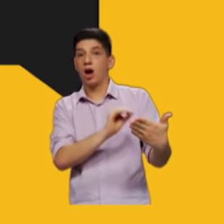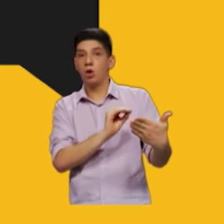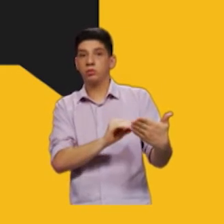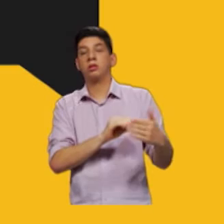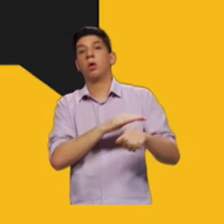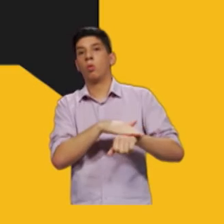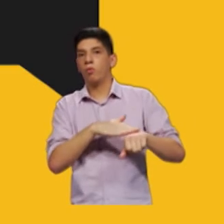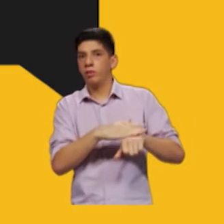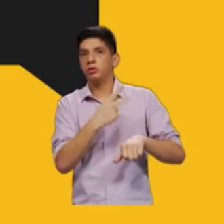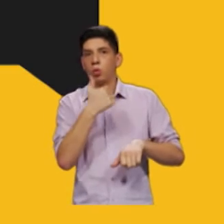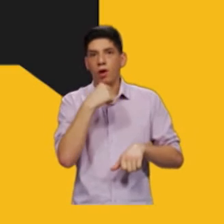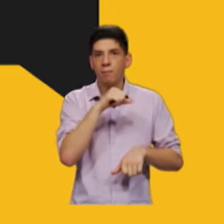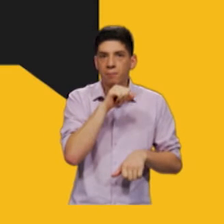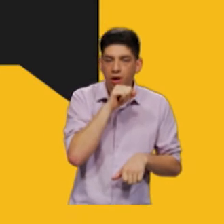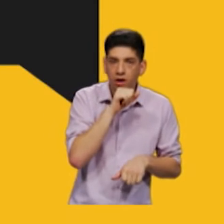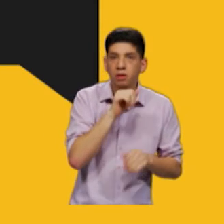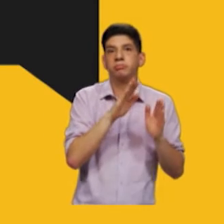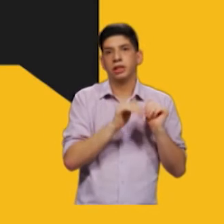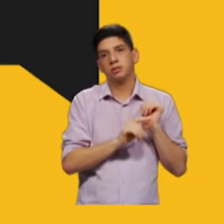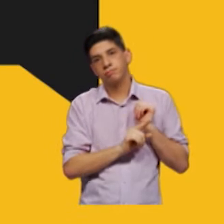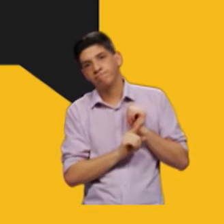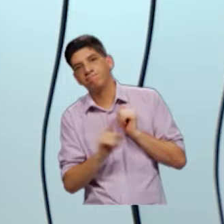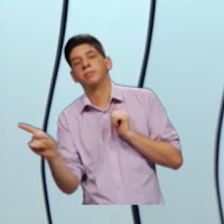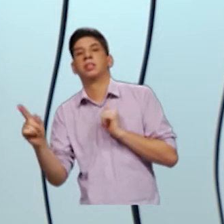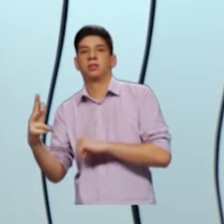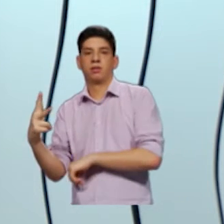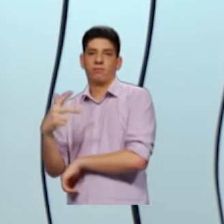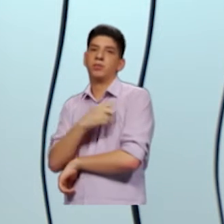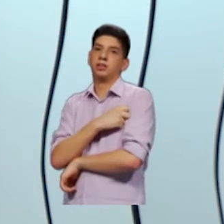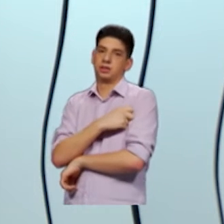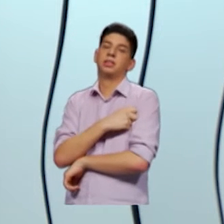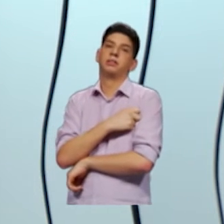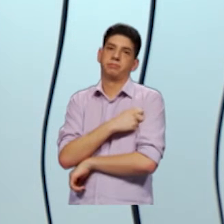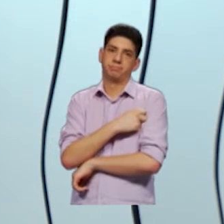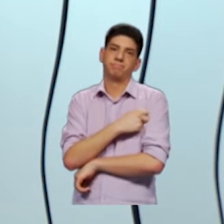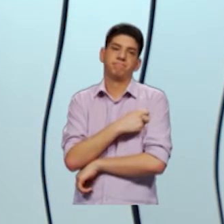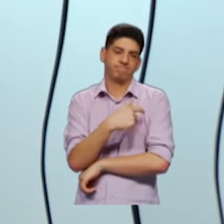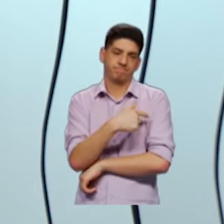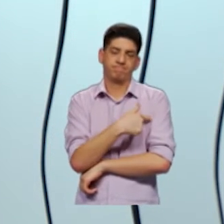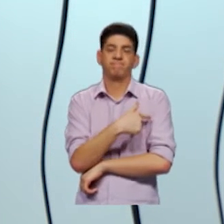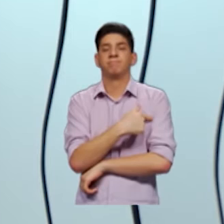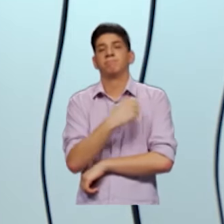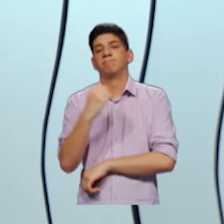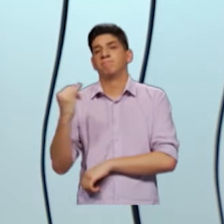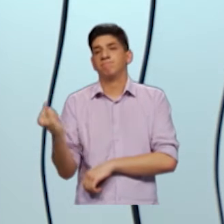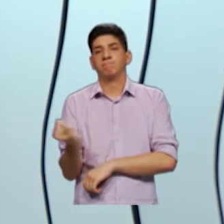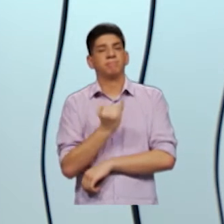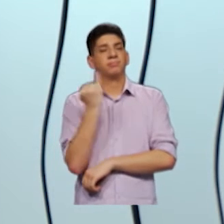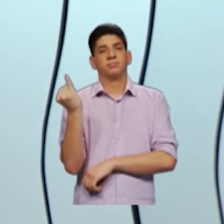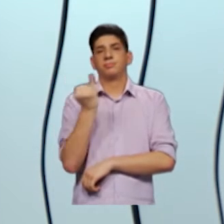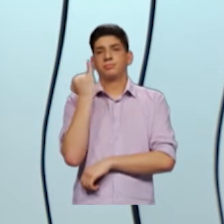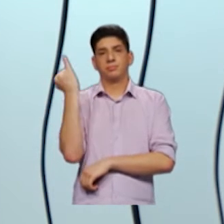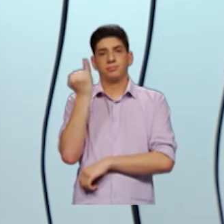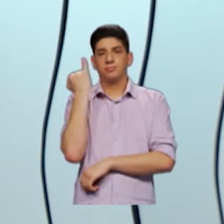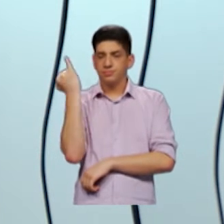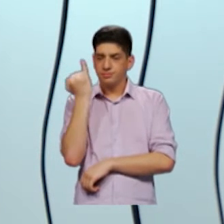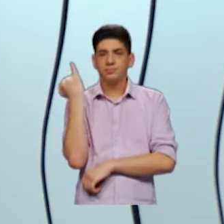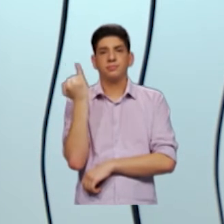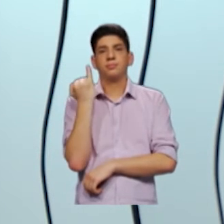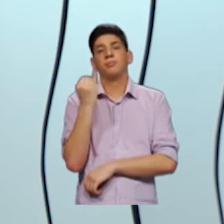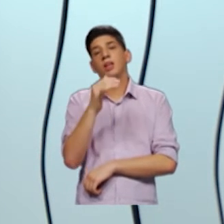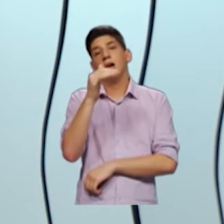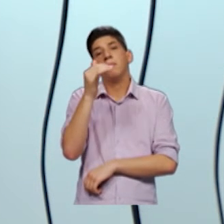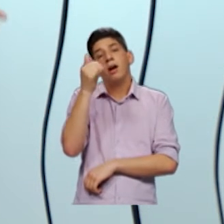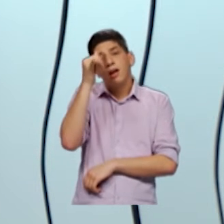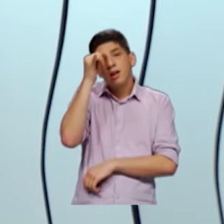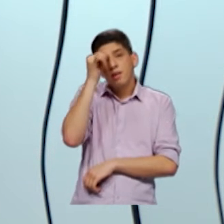mãe e tome todas as vacinas necessárias. As vacinas, elas são essenciais para evitar